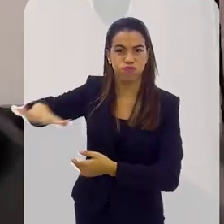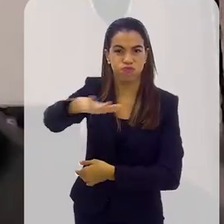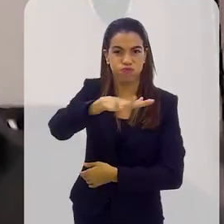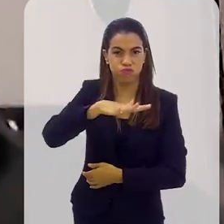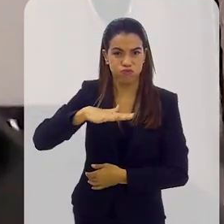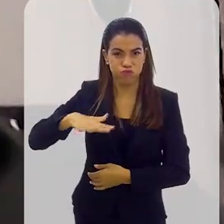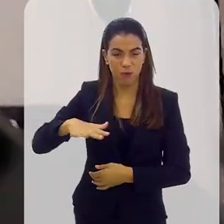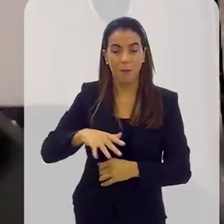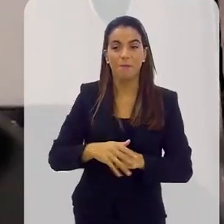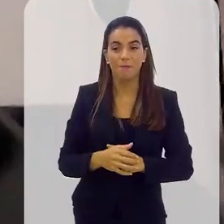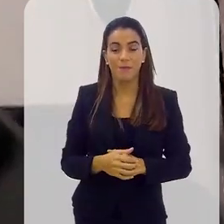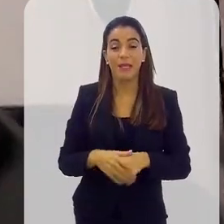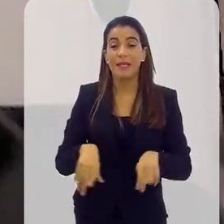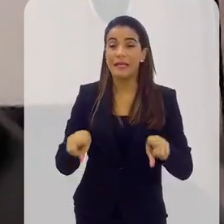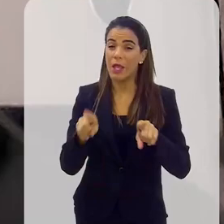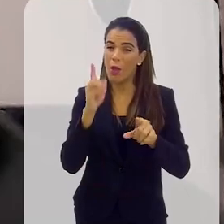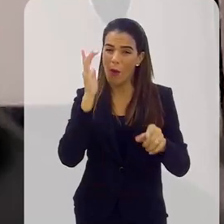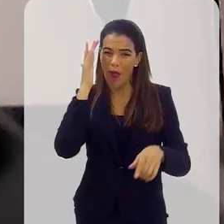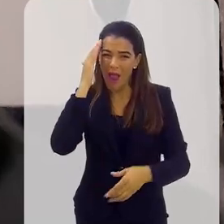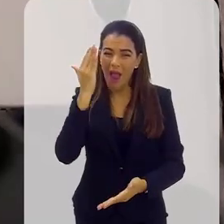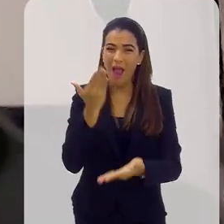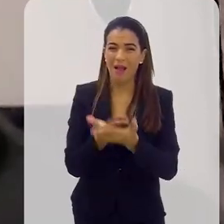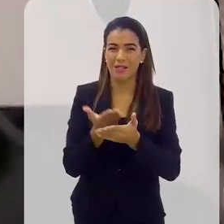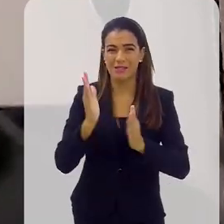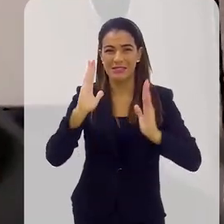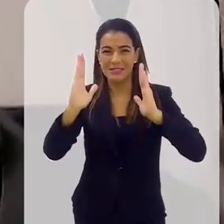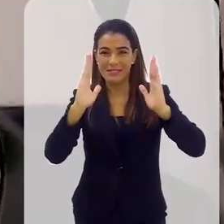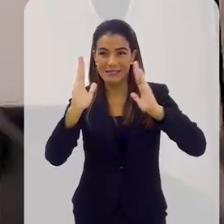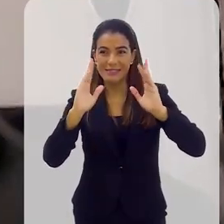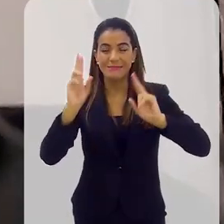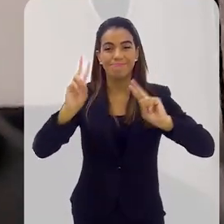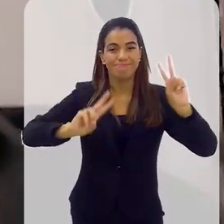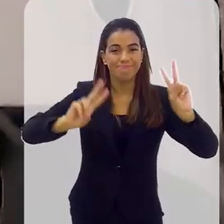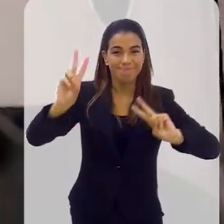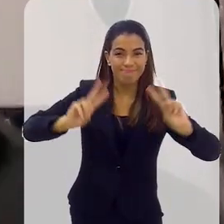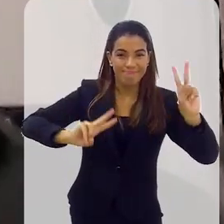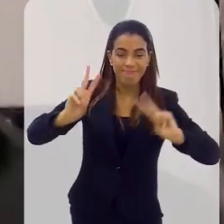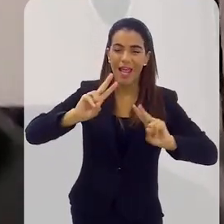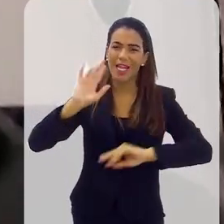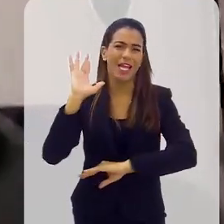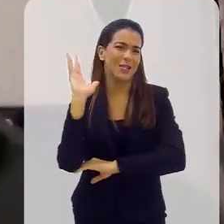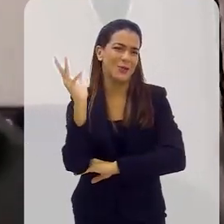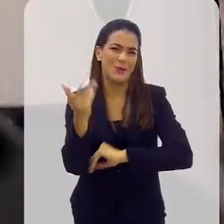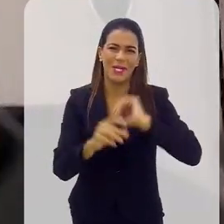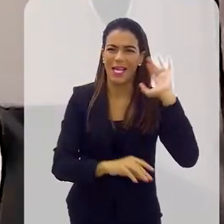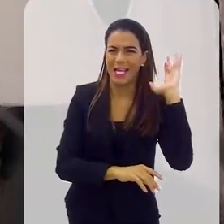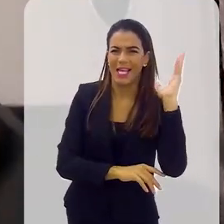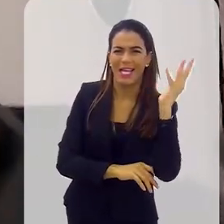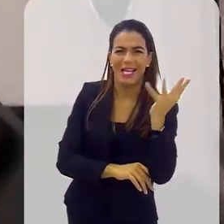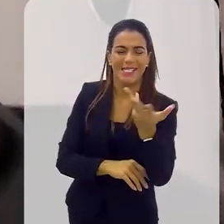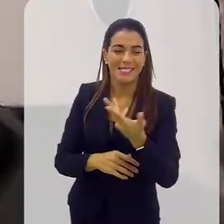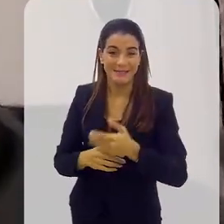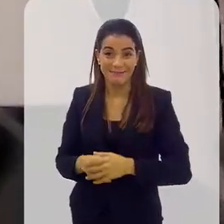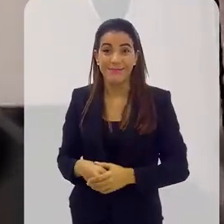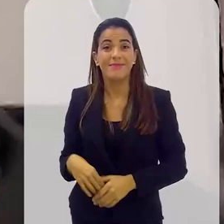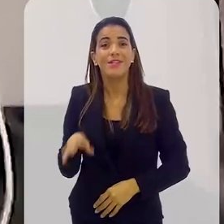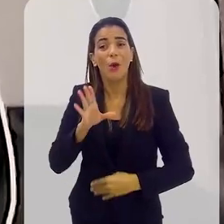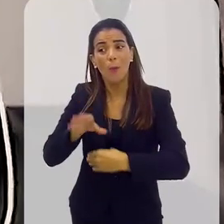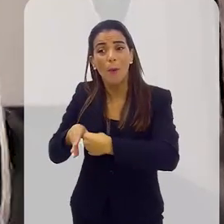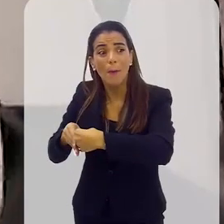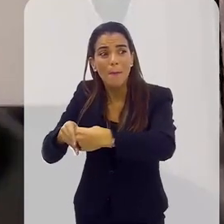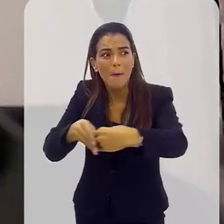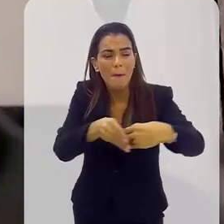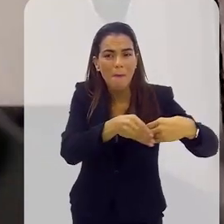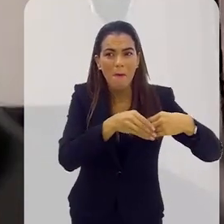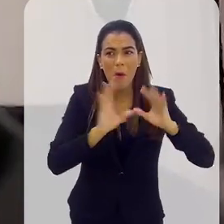lá em Nova Friburgo, e era justamente nessa época meio hippie, né? Então ali era ótimo, era natureza, você ficava à vontade. E ali eu conheci